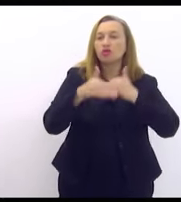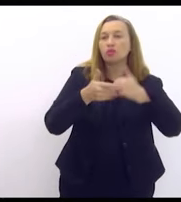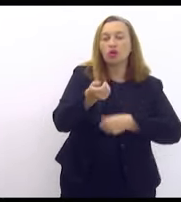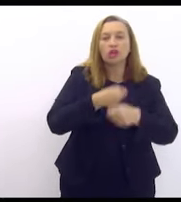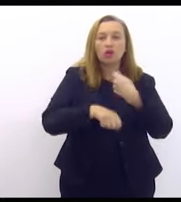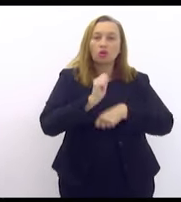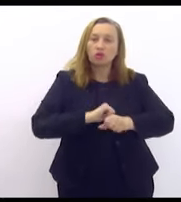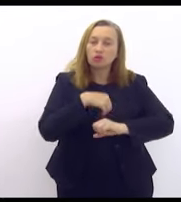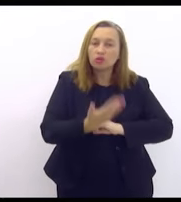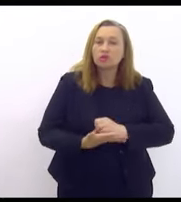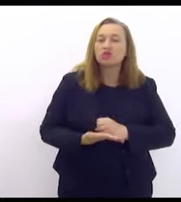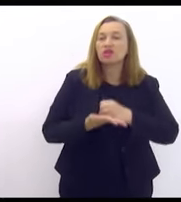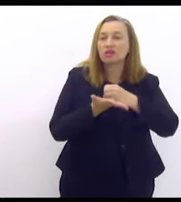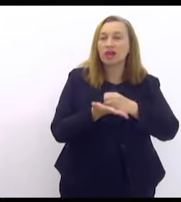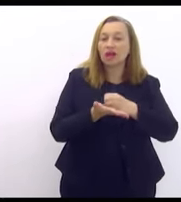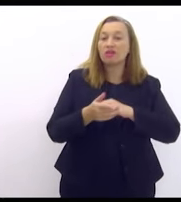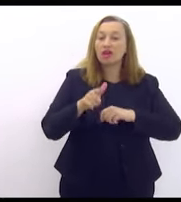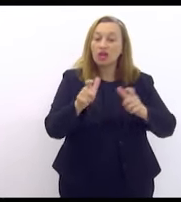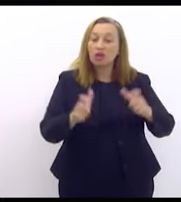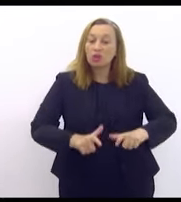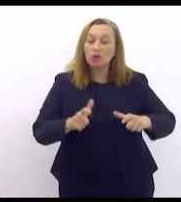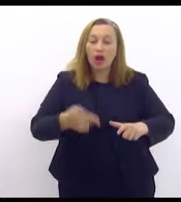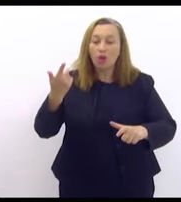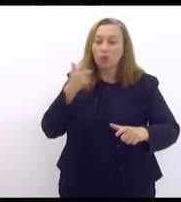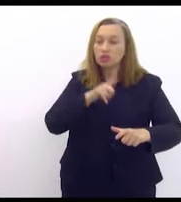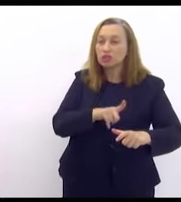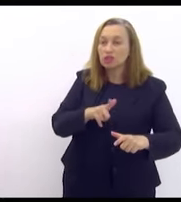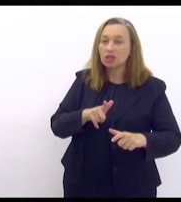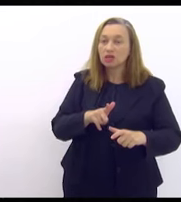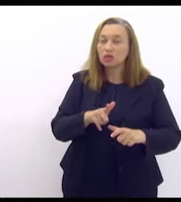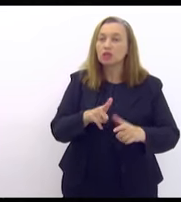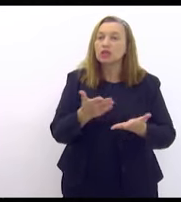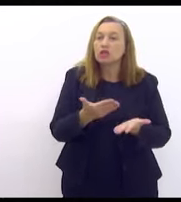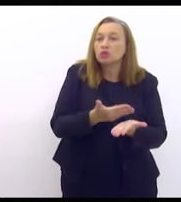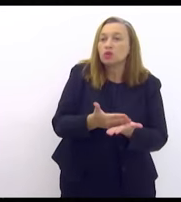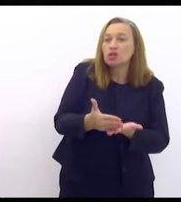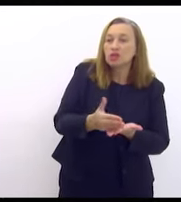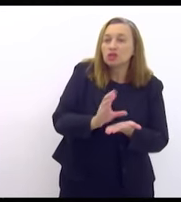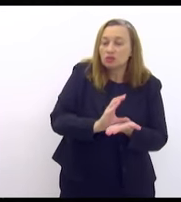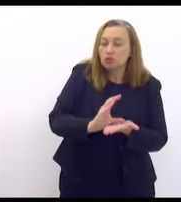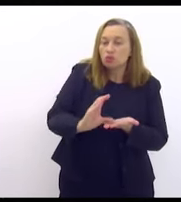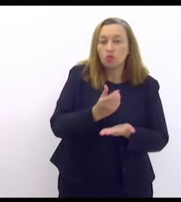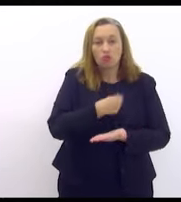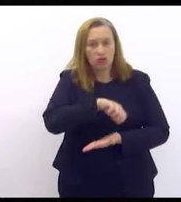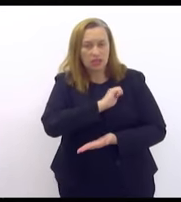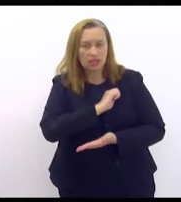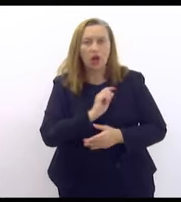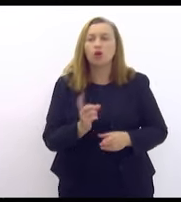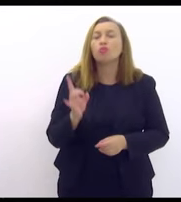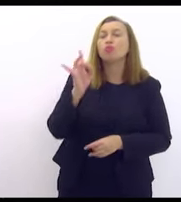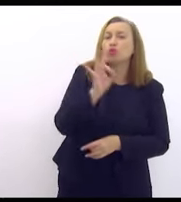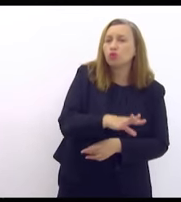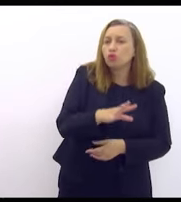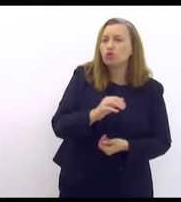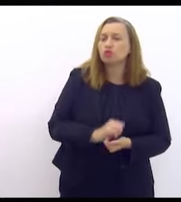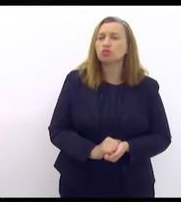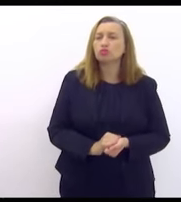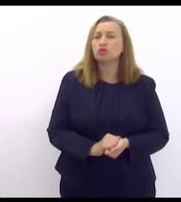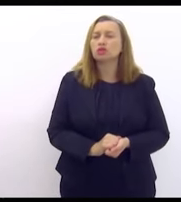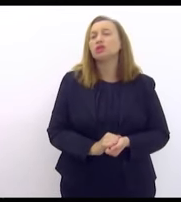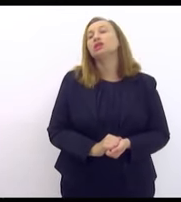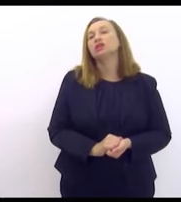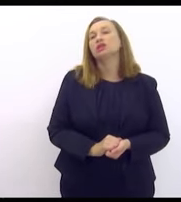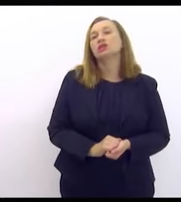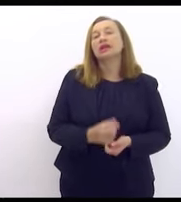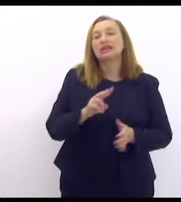região ganhou a partir daquele benefício fiscal? E, por último, né, nós enfrentamos aqui